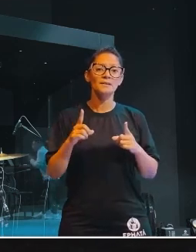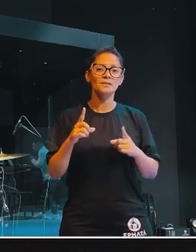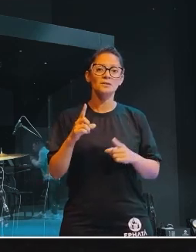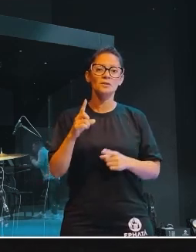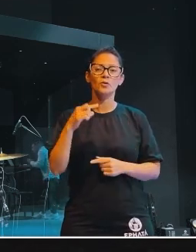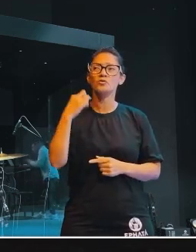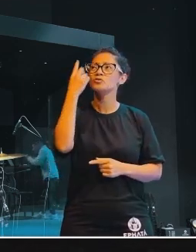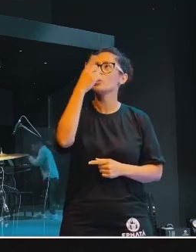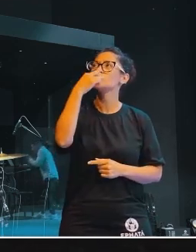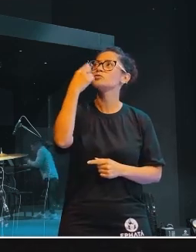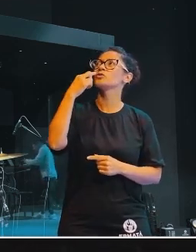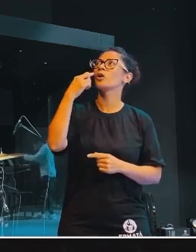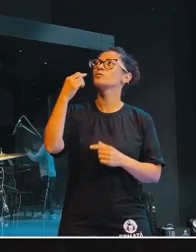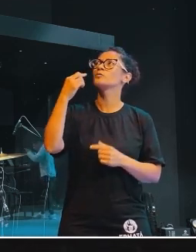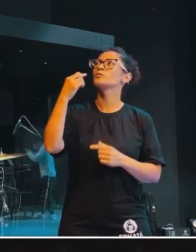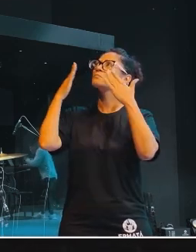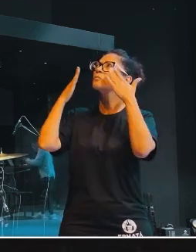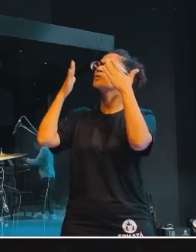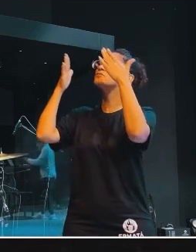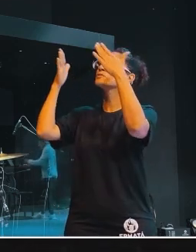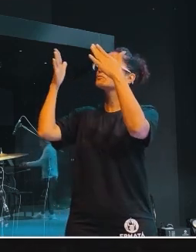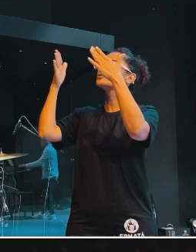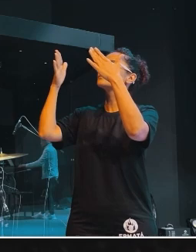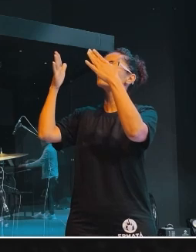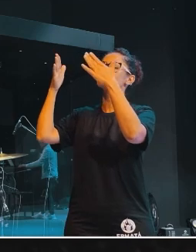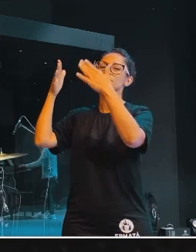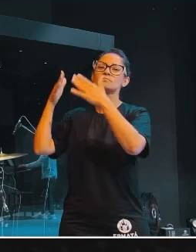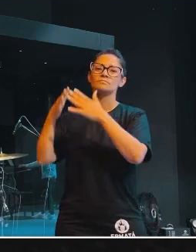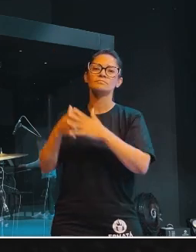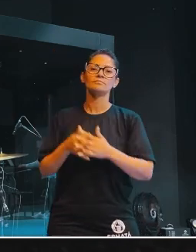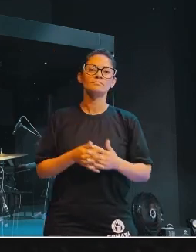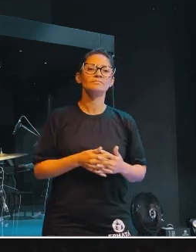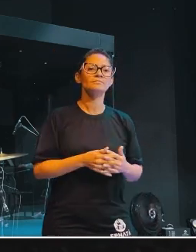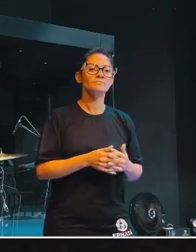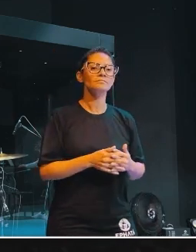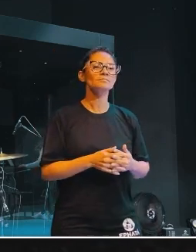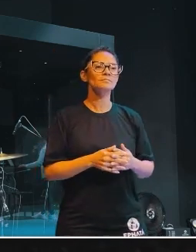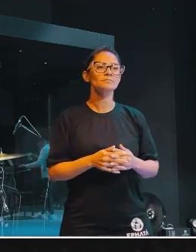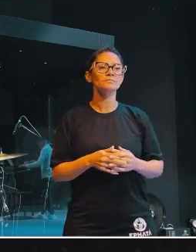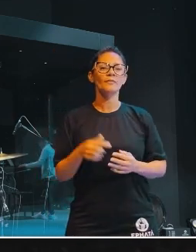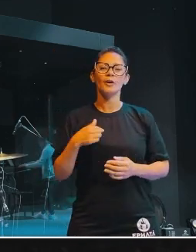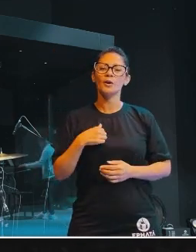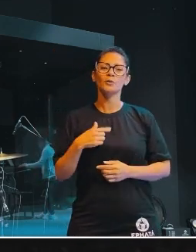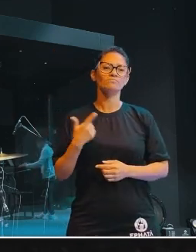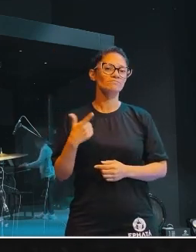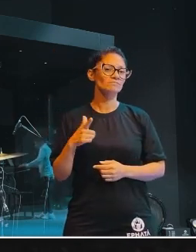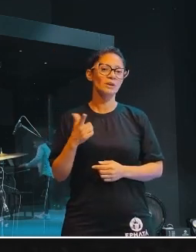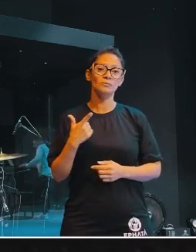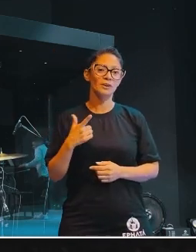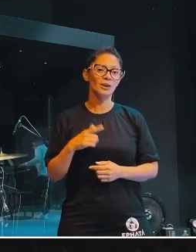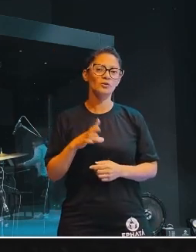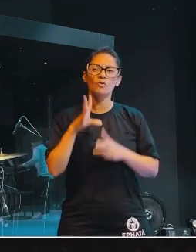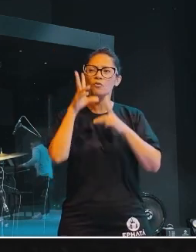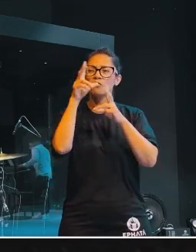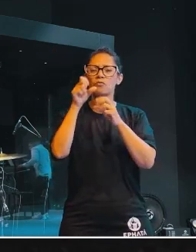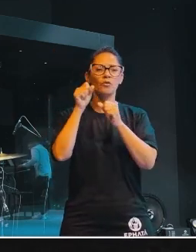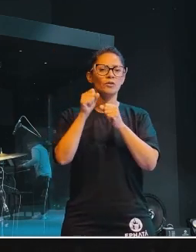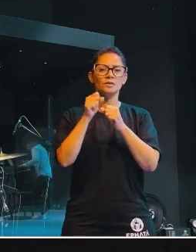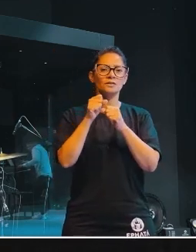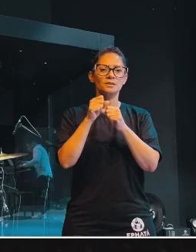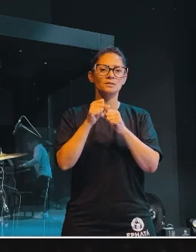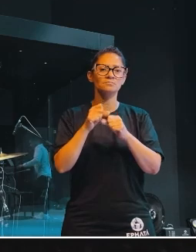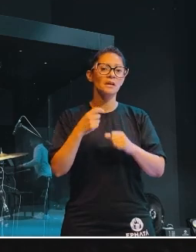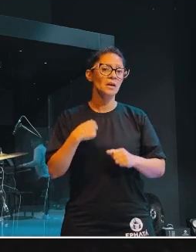estão postos em ti. Repete comigo: eu não tenho força. Repete comigo: eu não sei